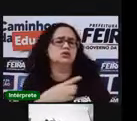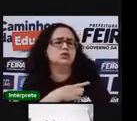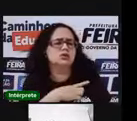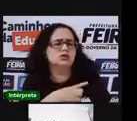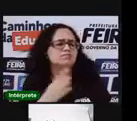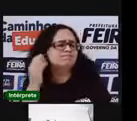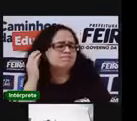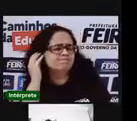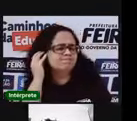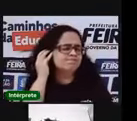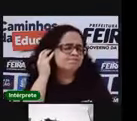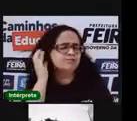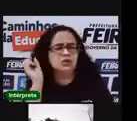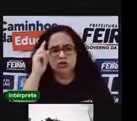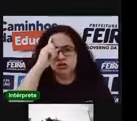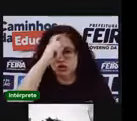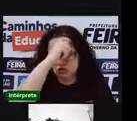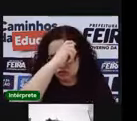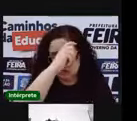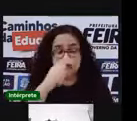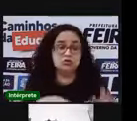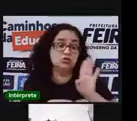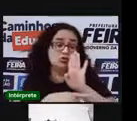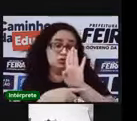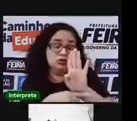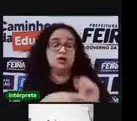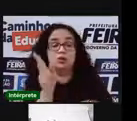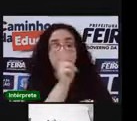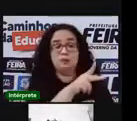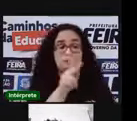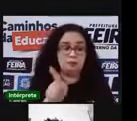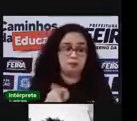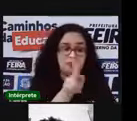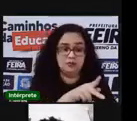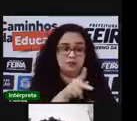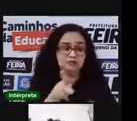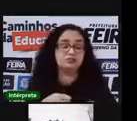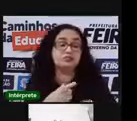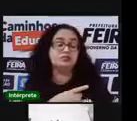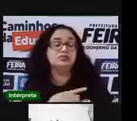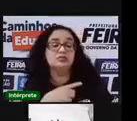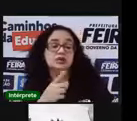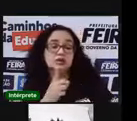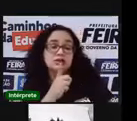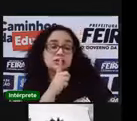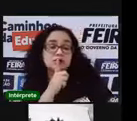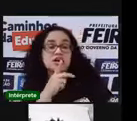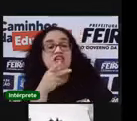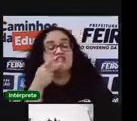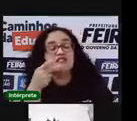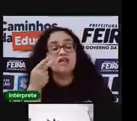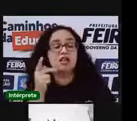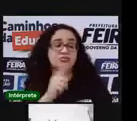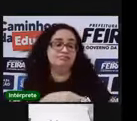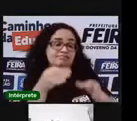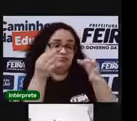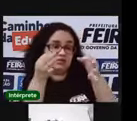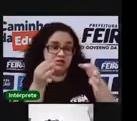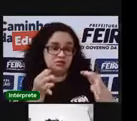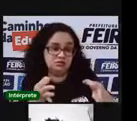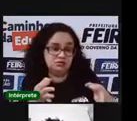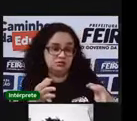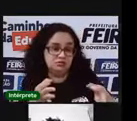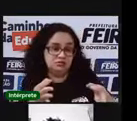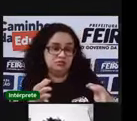do outro. Eu sou solidário com a PRO, não é? De me manter em silêncio, de falar na hora certa. Eu